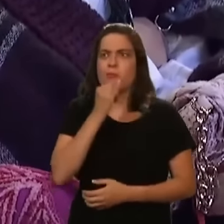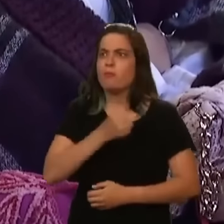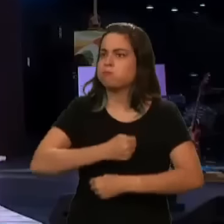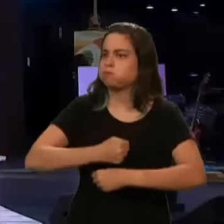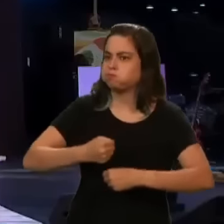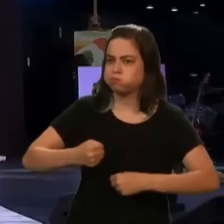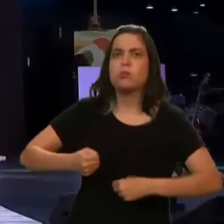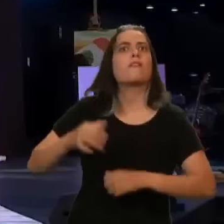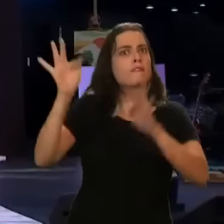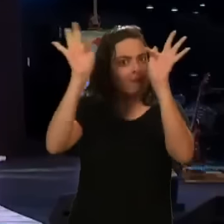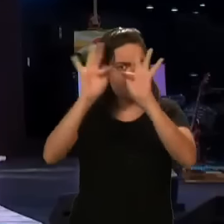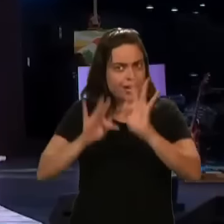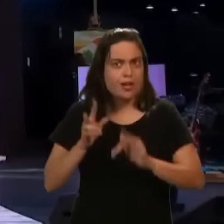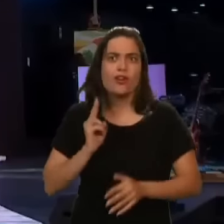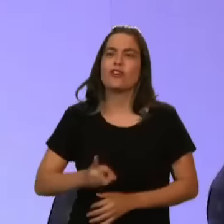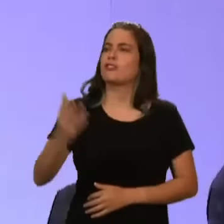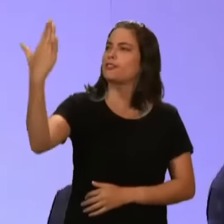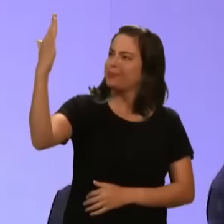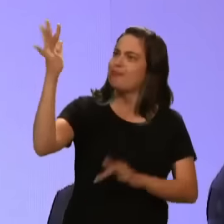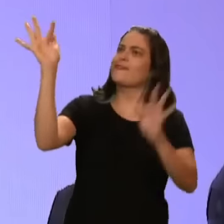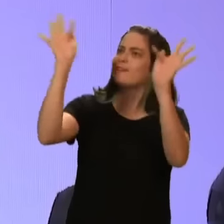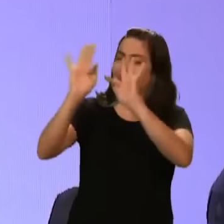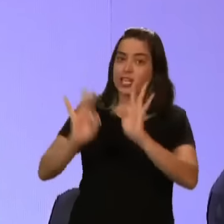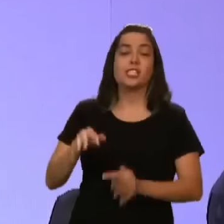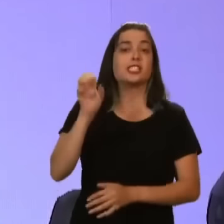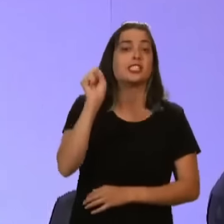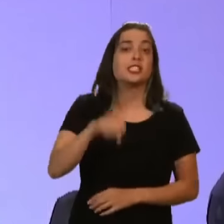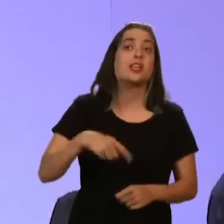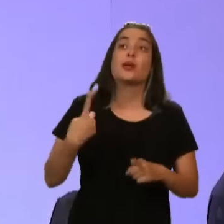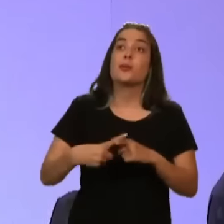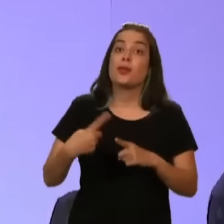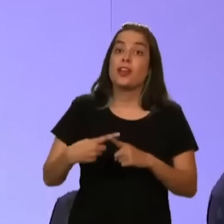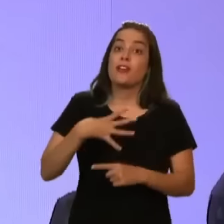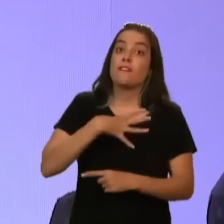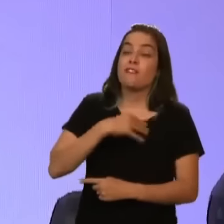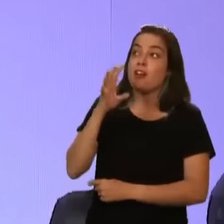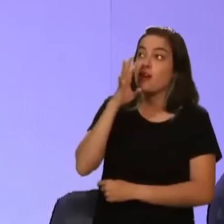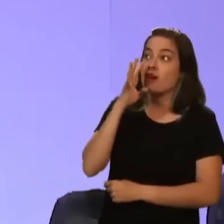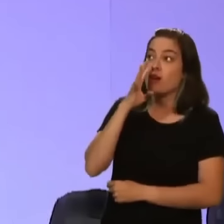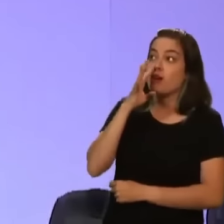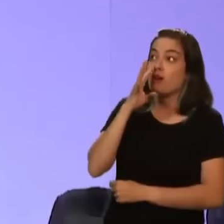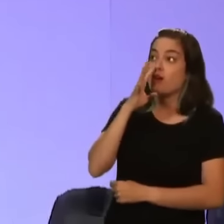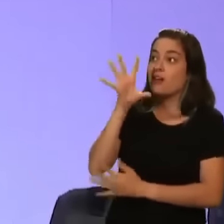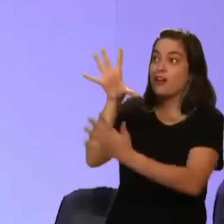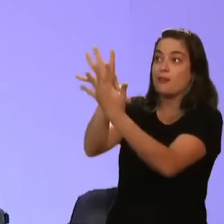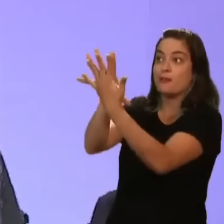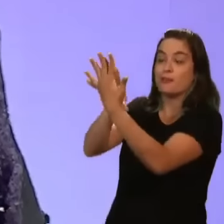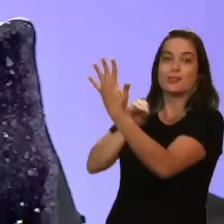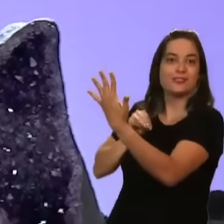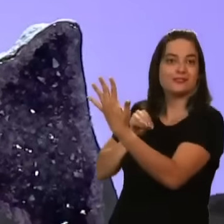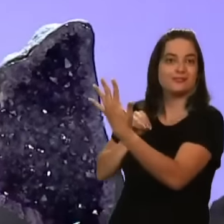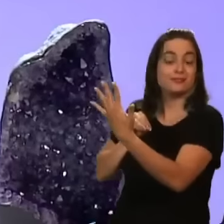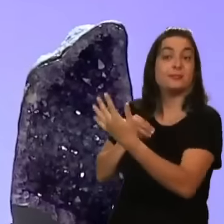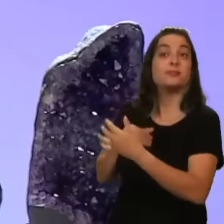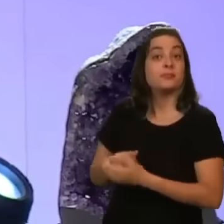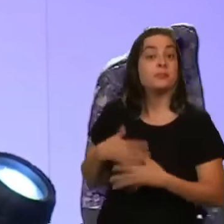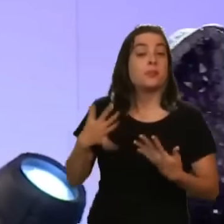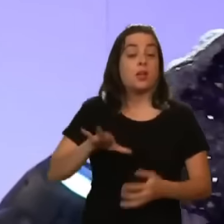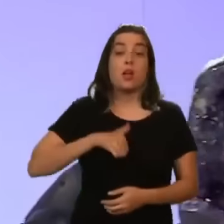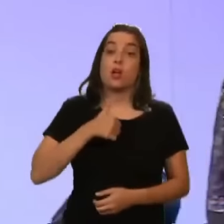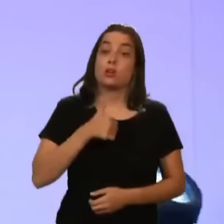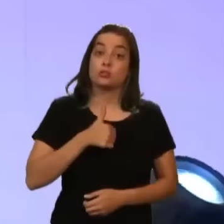mais feliz do mundo na frente do espelho. Por quê? Porque isso vai passar para sua filha. A autoestima também é